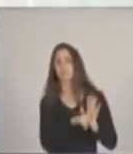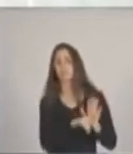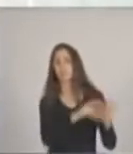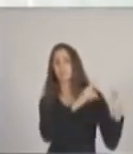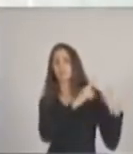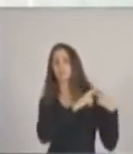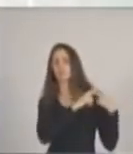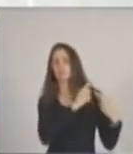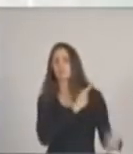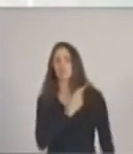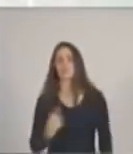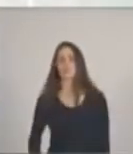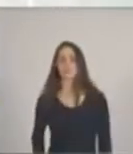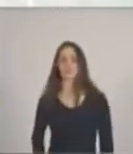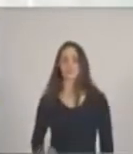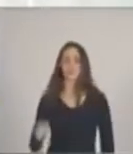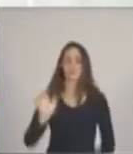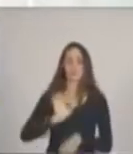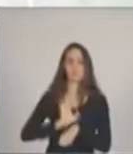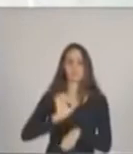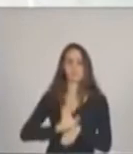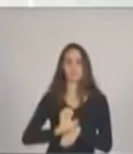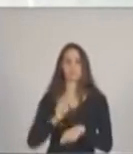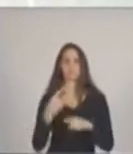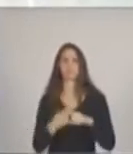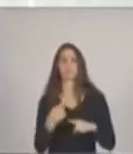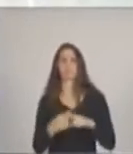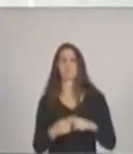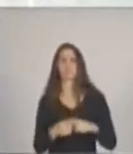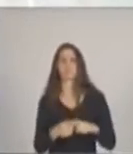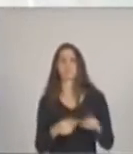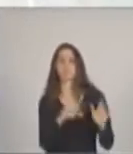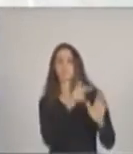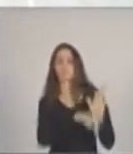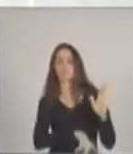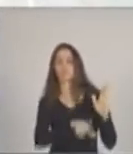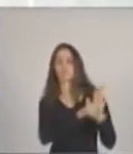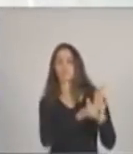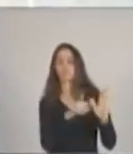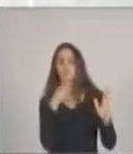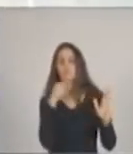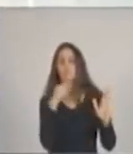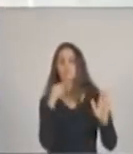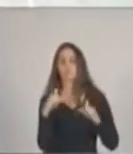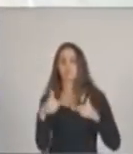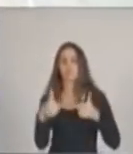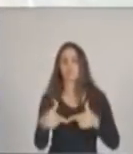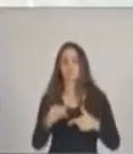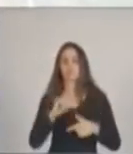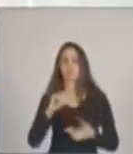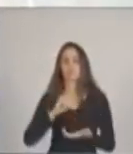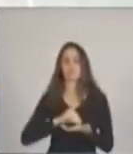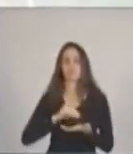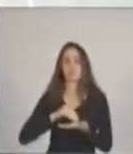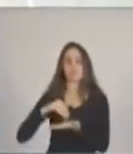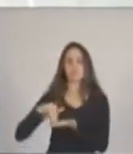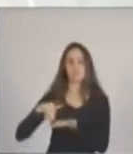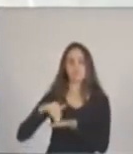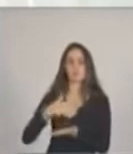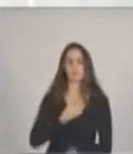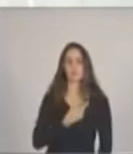é a competência do governador do Estado, uma vez que não é possível a sua execução sem a atuação da Secretaria de